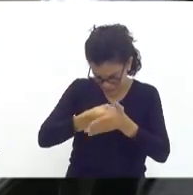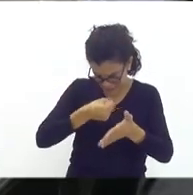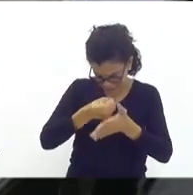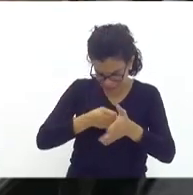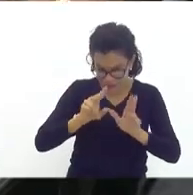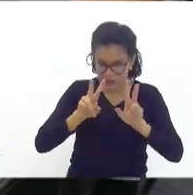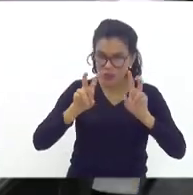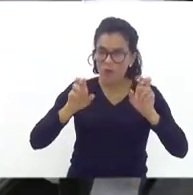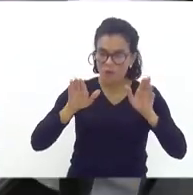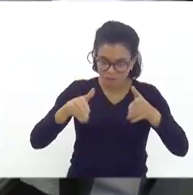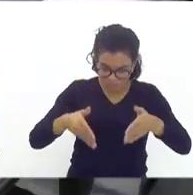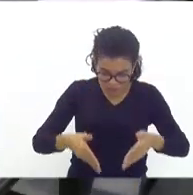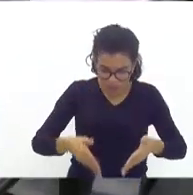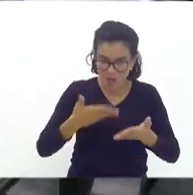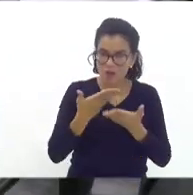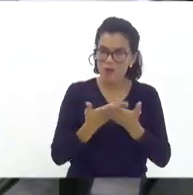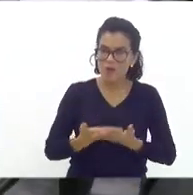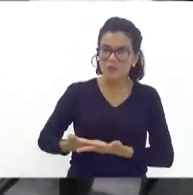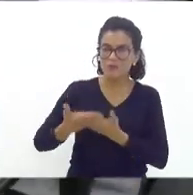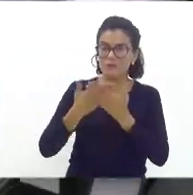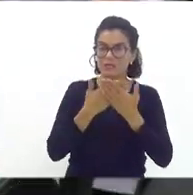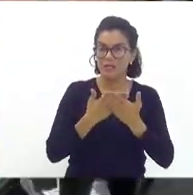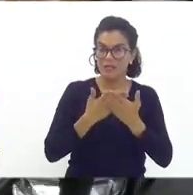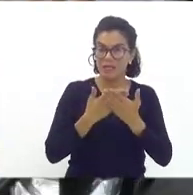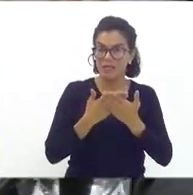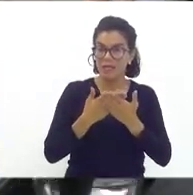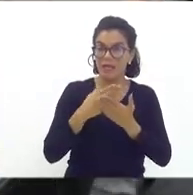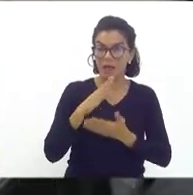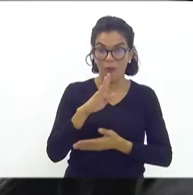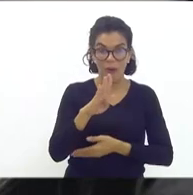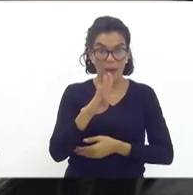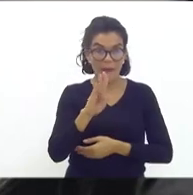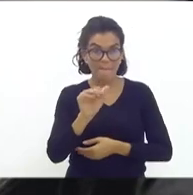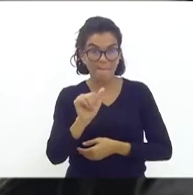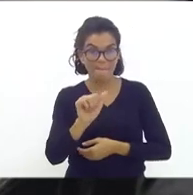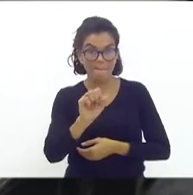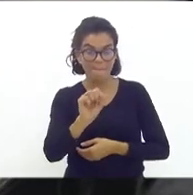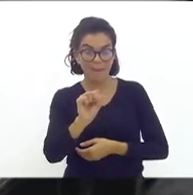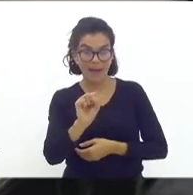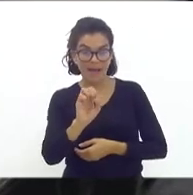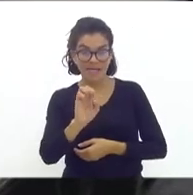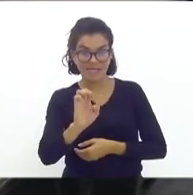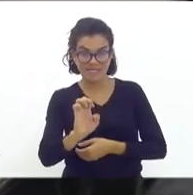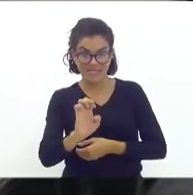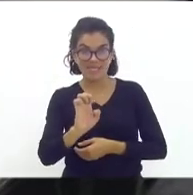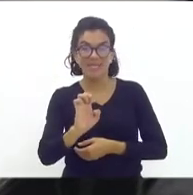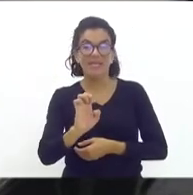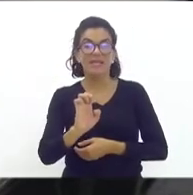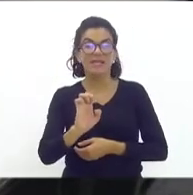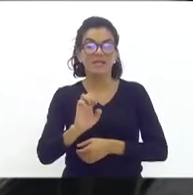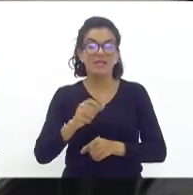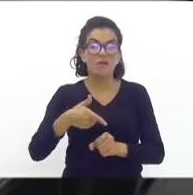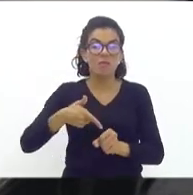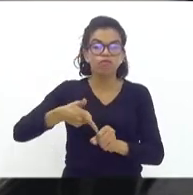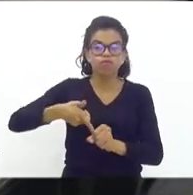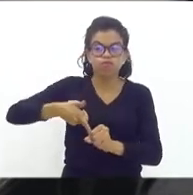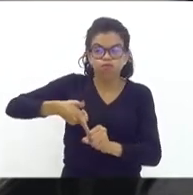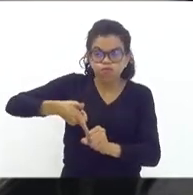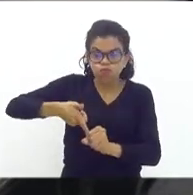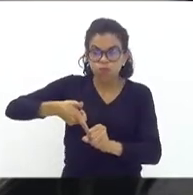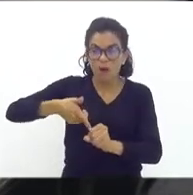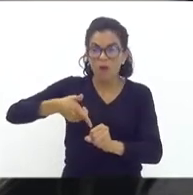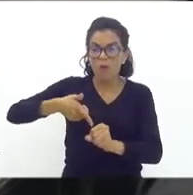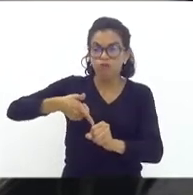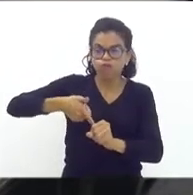o assunto que é uma base de compressão presta bem atenção para atender postos de gasolina ou seja só